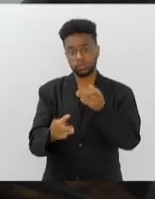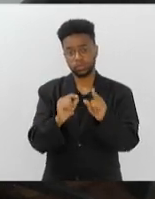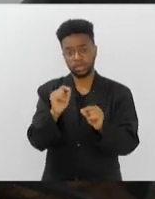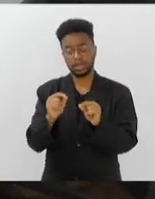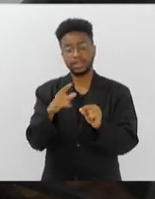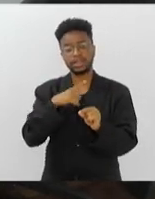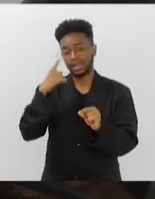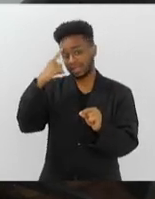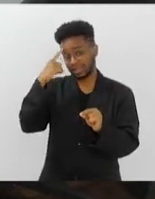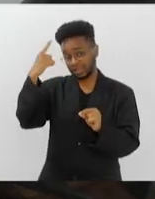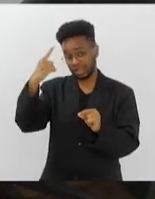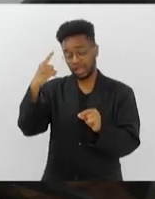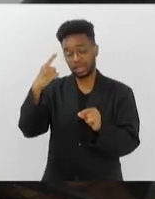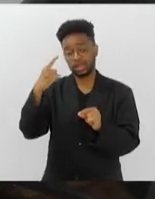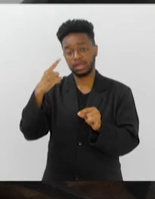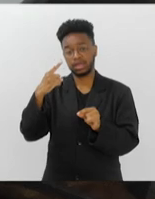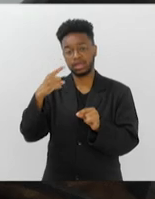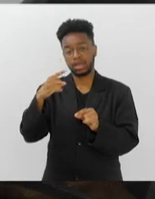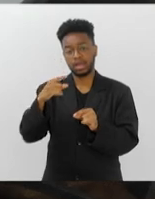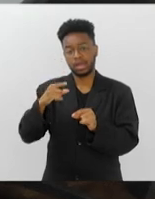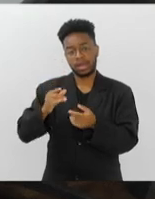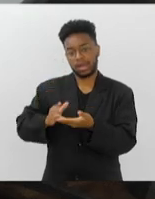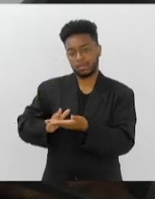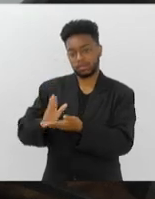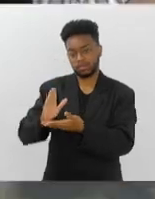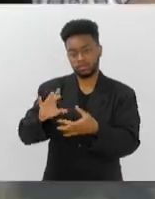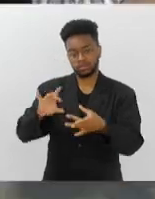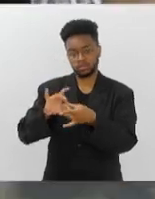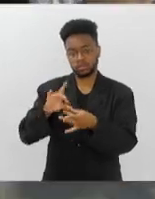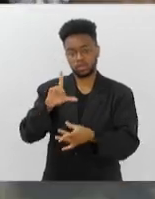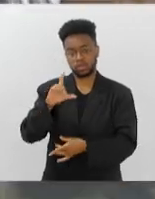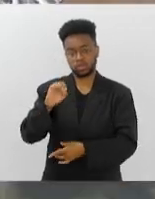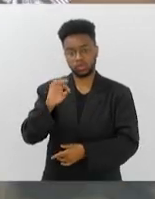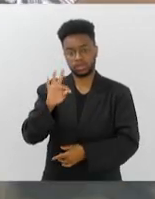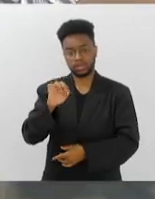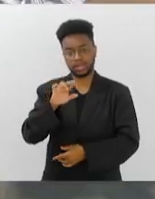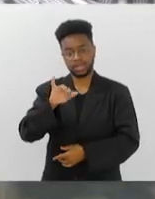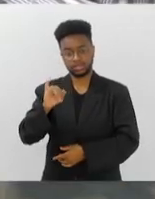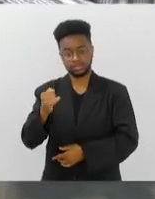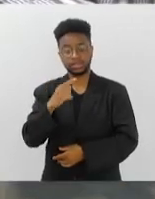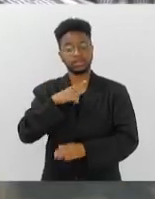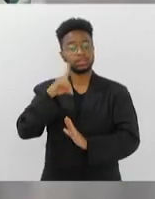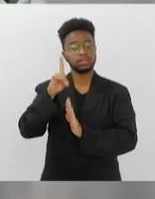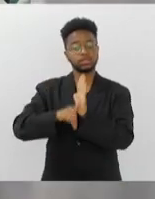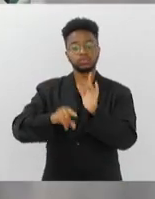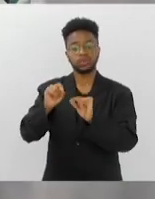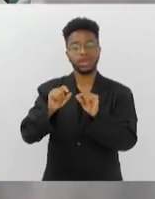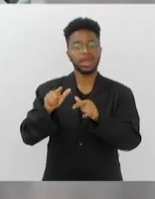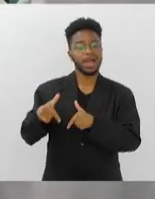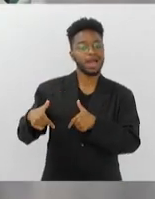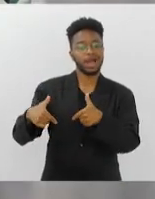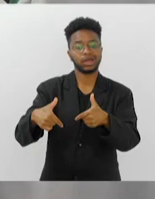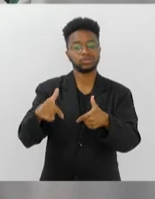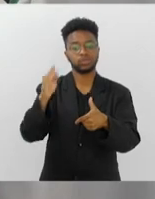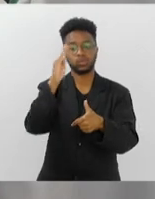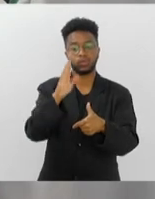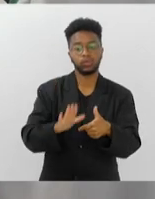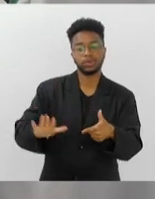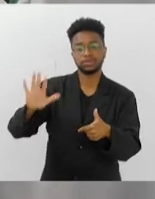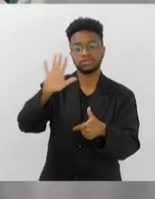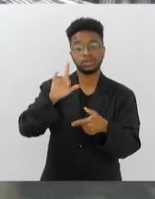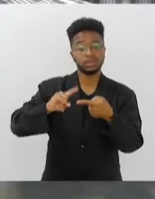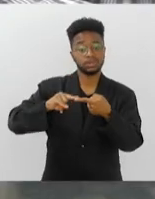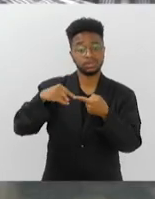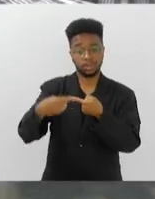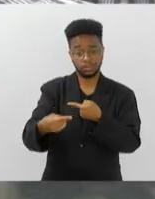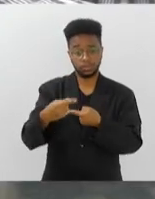esse credenciamento, essa legalização pela Loterge daria direito à atuação nacionalmente. Nacional. E logo em seguida, se